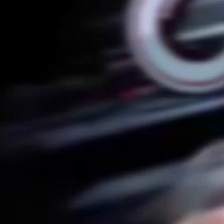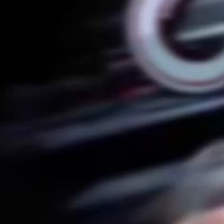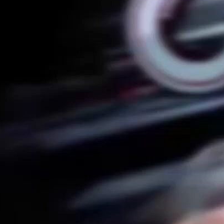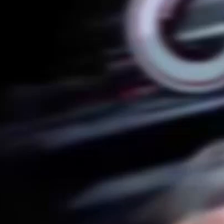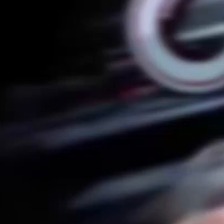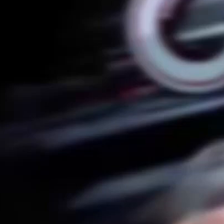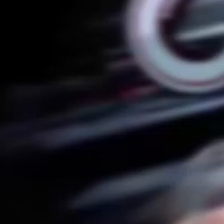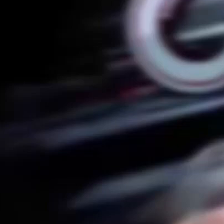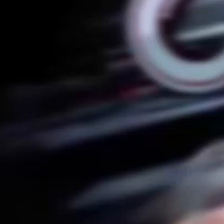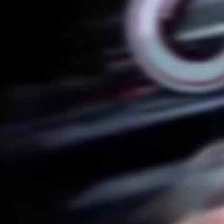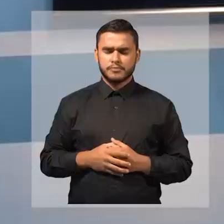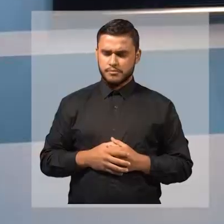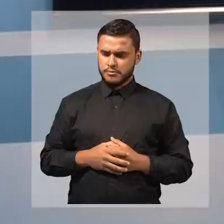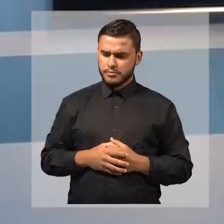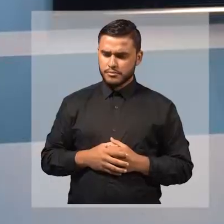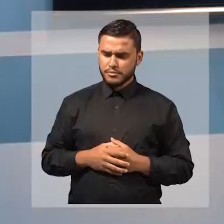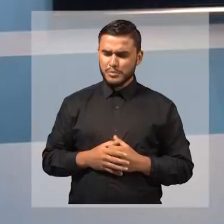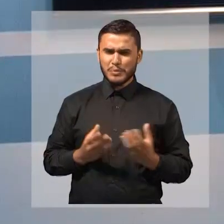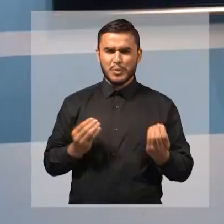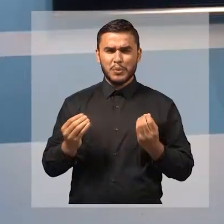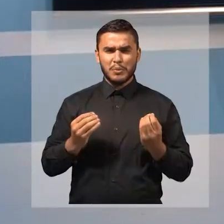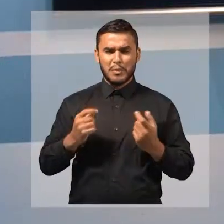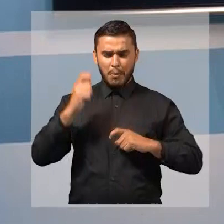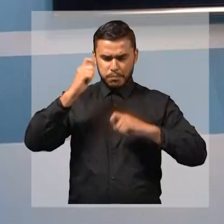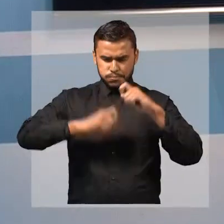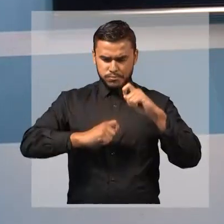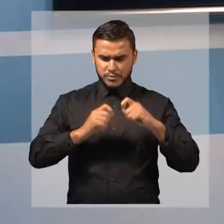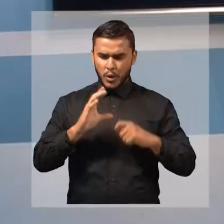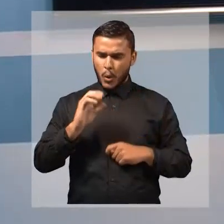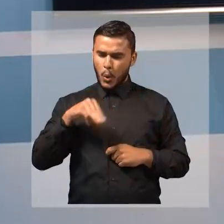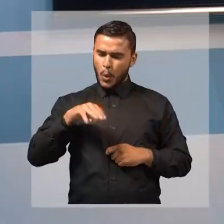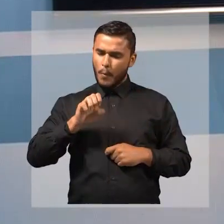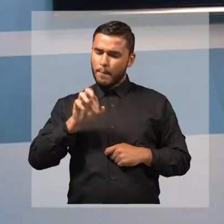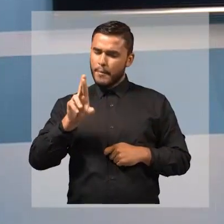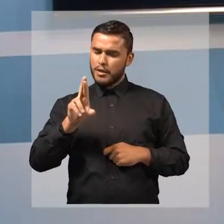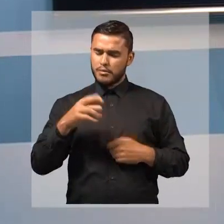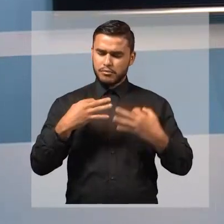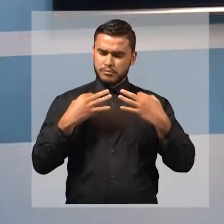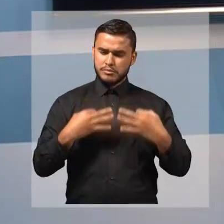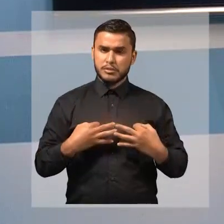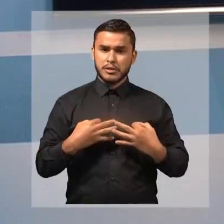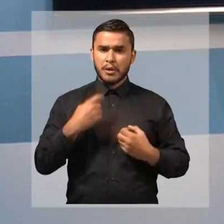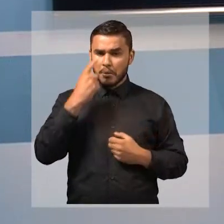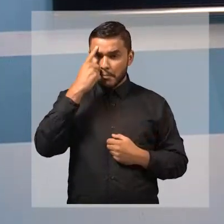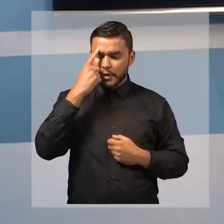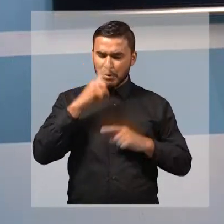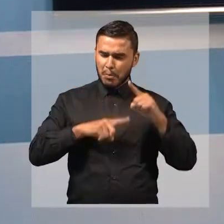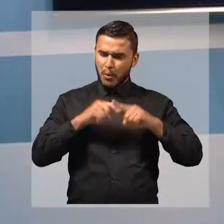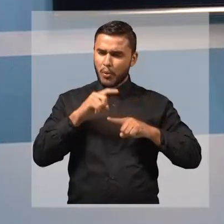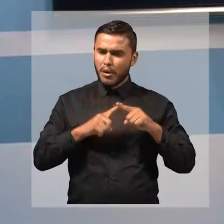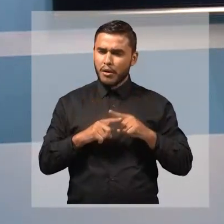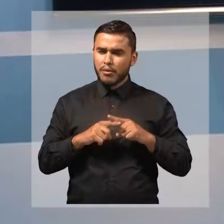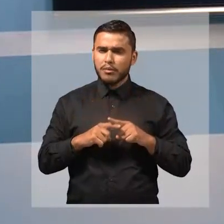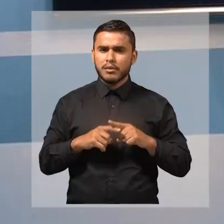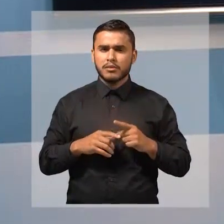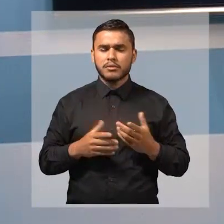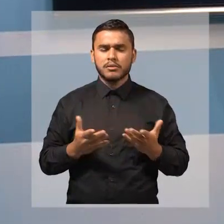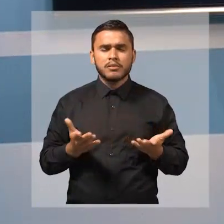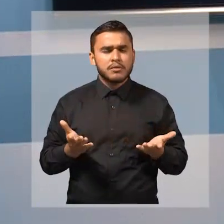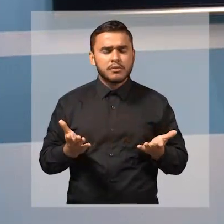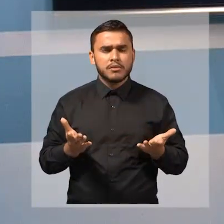Fala aí, suas queridas. Prazer te conhecer. O que dizer de uma postura como essa?